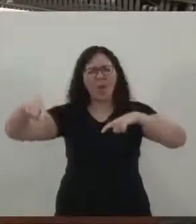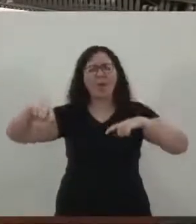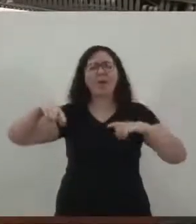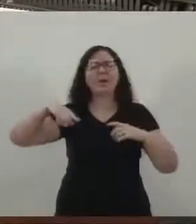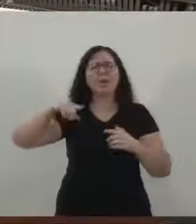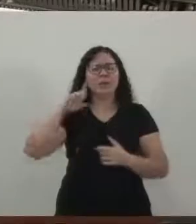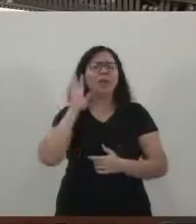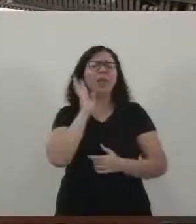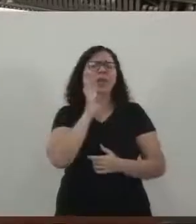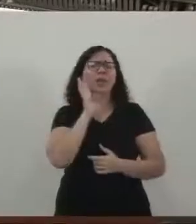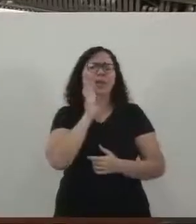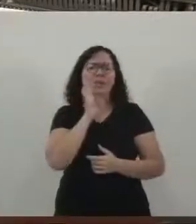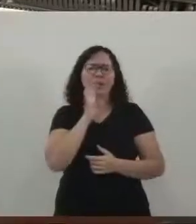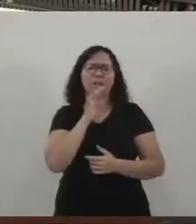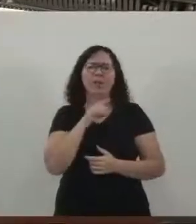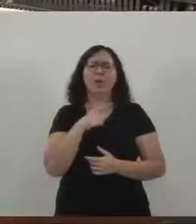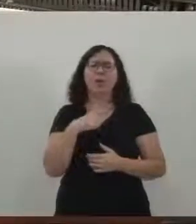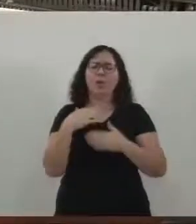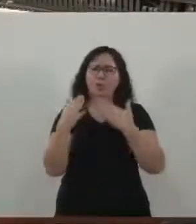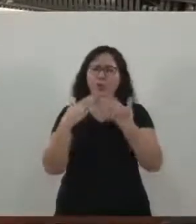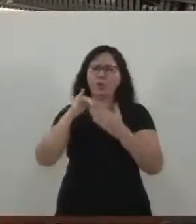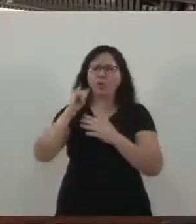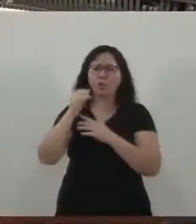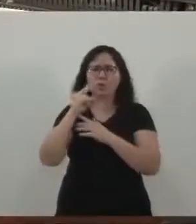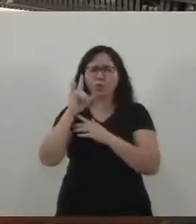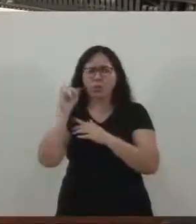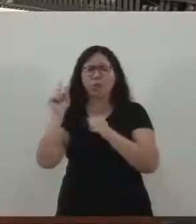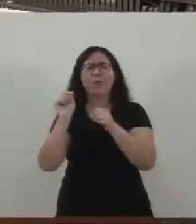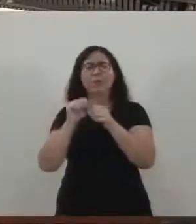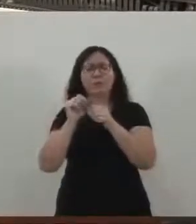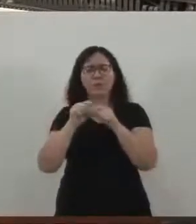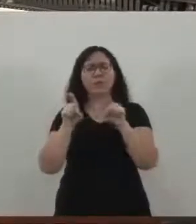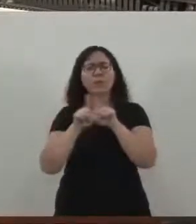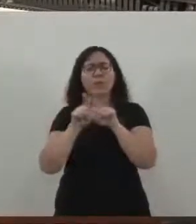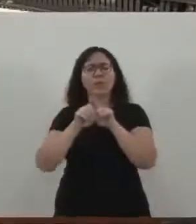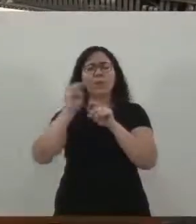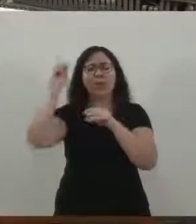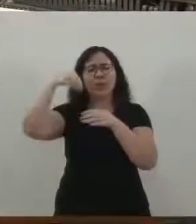fantástico e precisamos. Estou falando com a Juliana, que é a atual secretária de Esportes, para instalarmos também lá